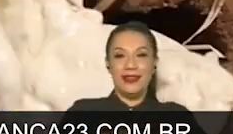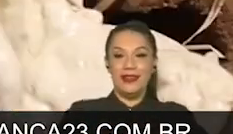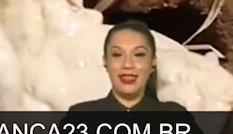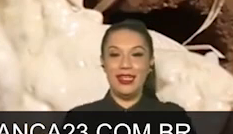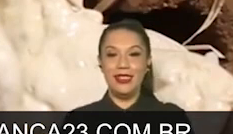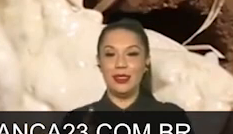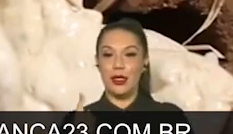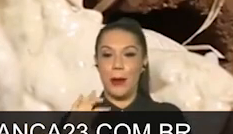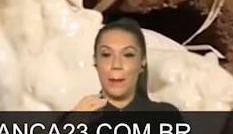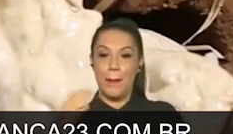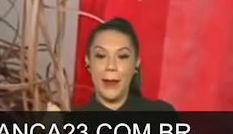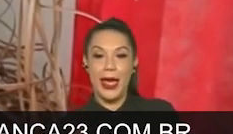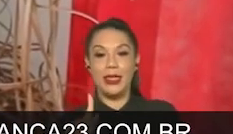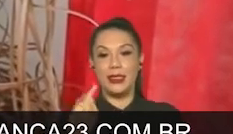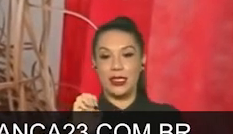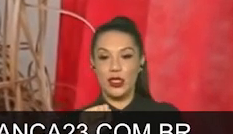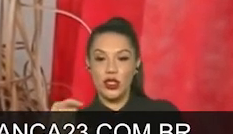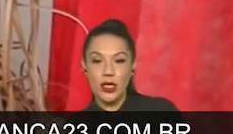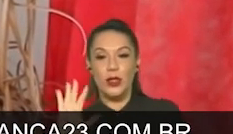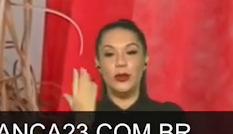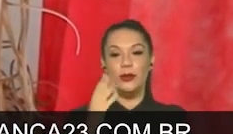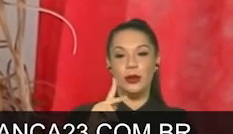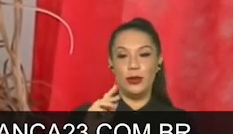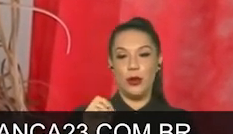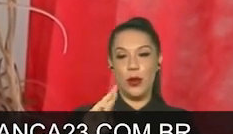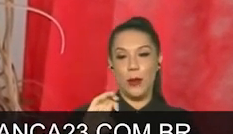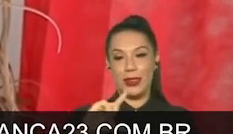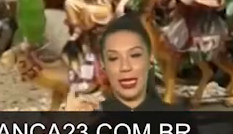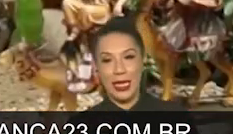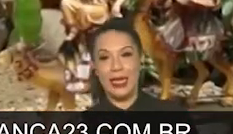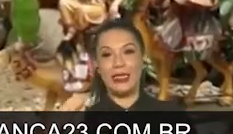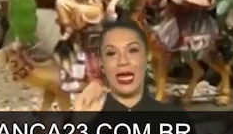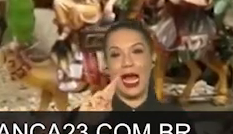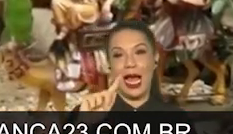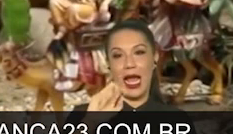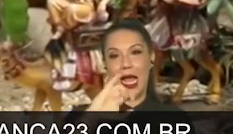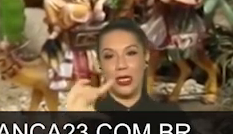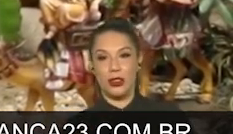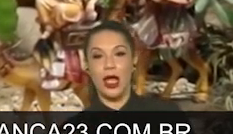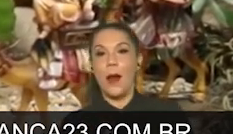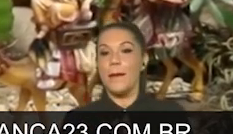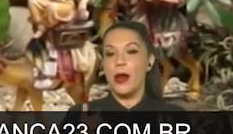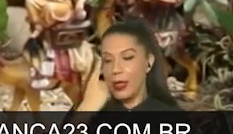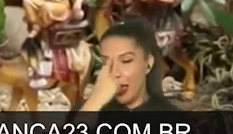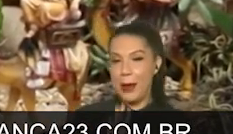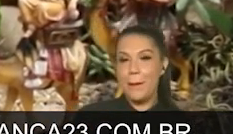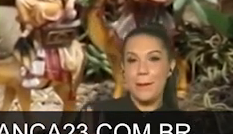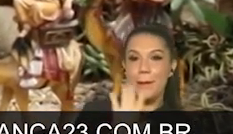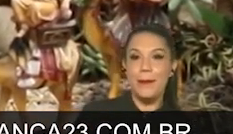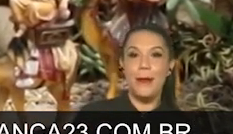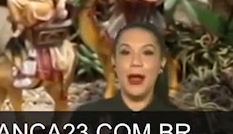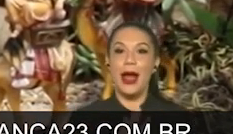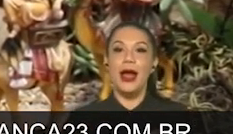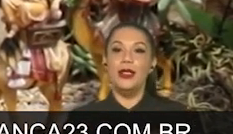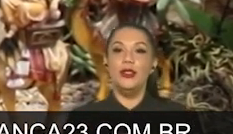Tem peças fabricadas em gesso, madeira, porcelana, argila. A maioria das imagens compõe o acervo do Seminário